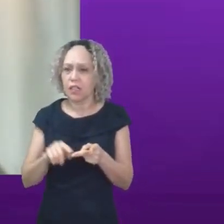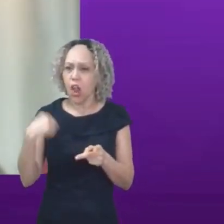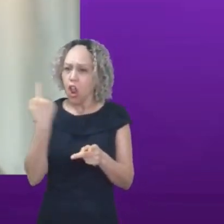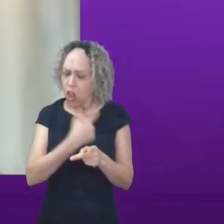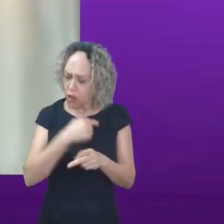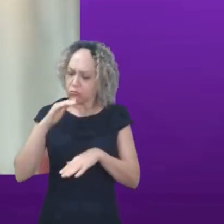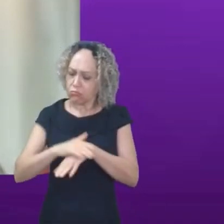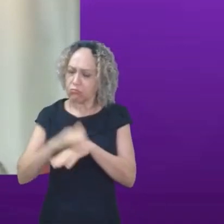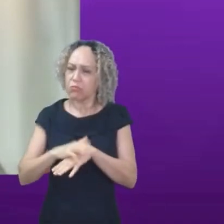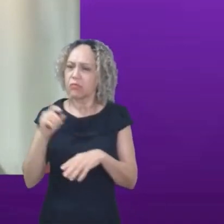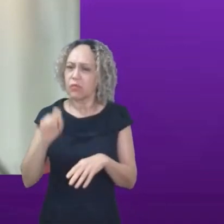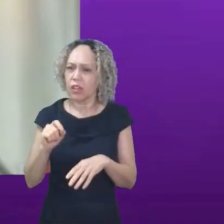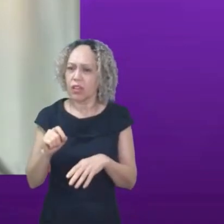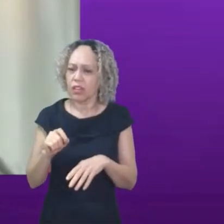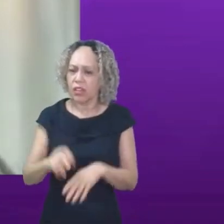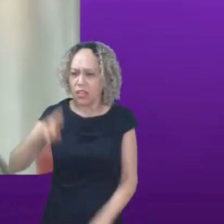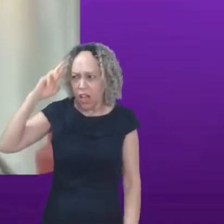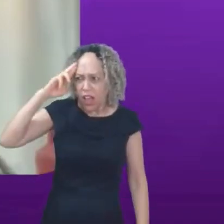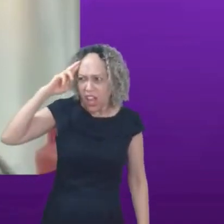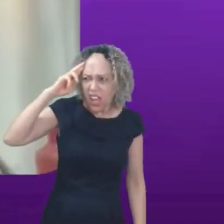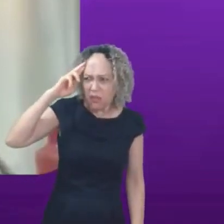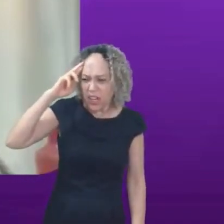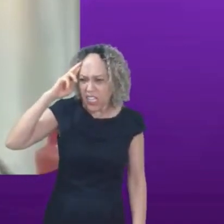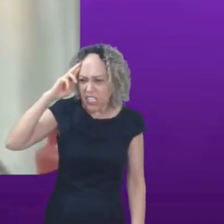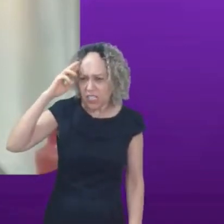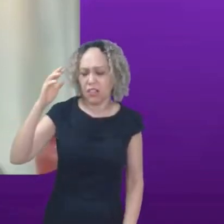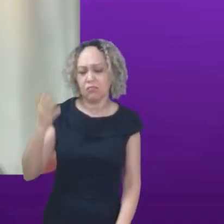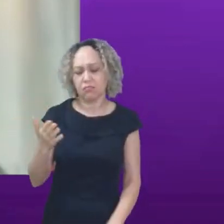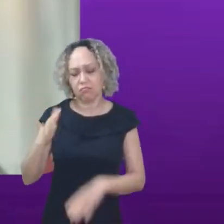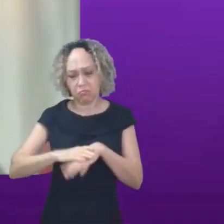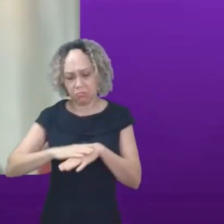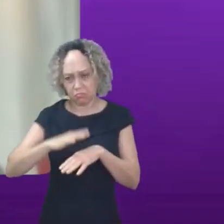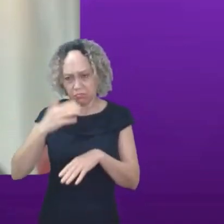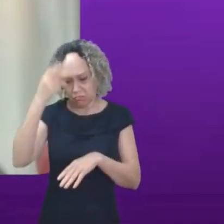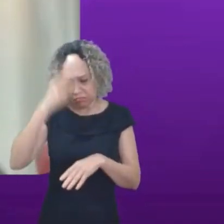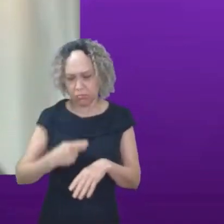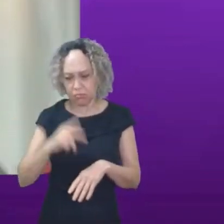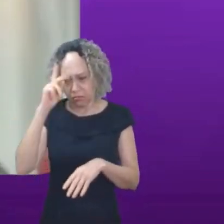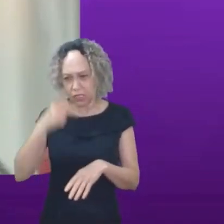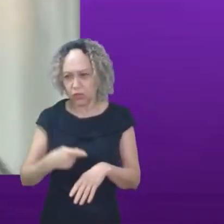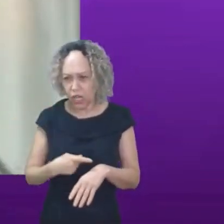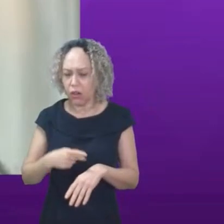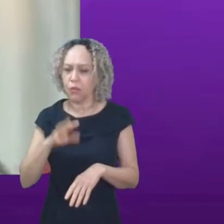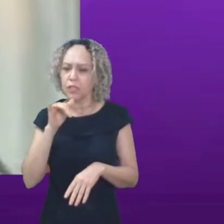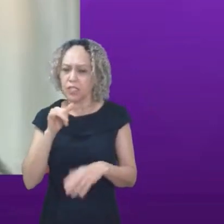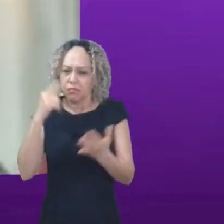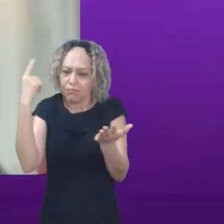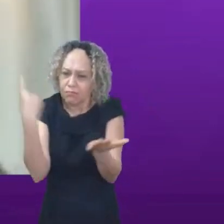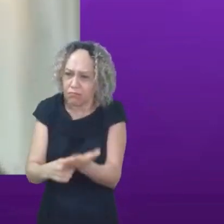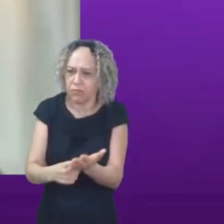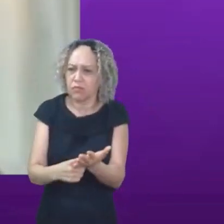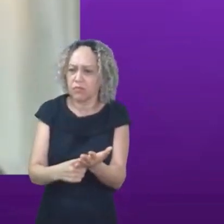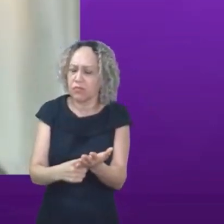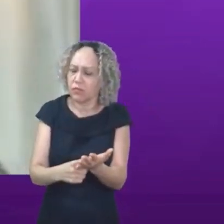mesmos levarmos essa reflexão pessoal. Então, reforçar o impacto, né, de